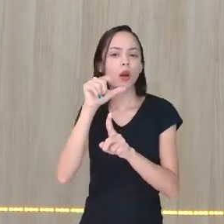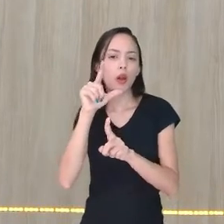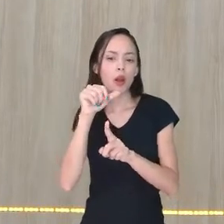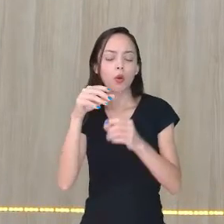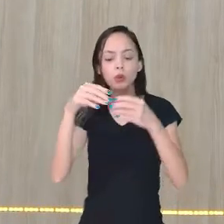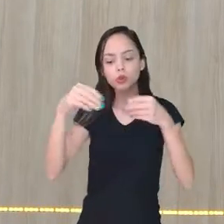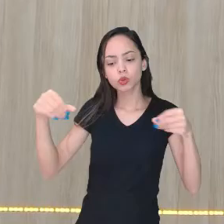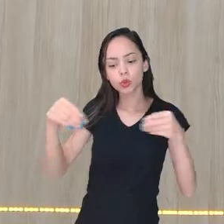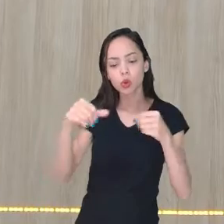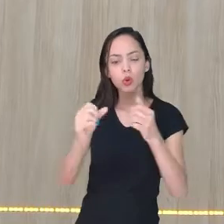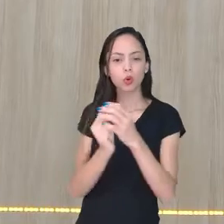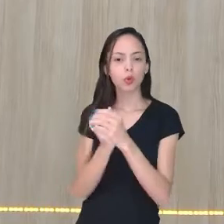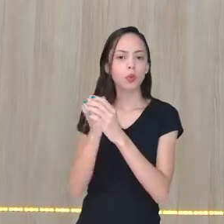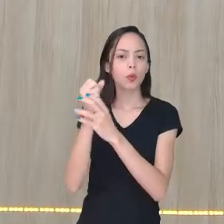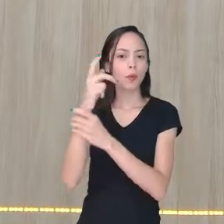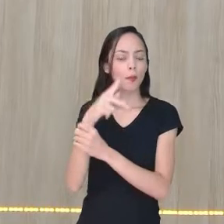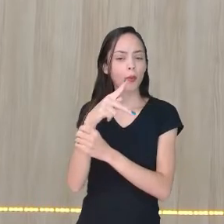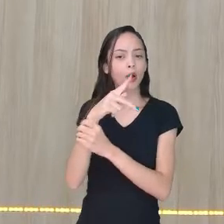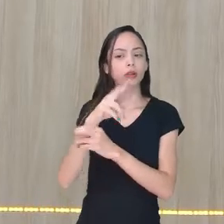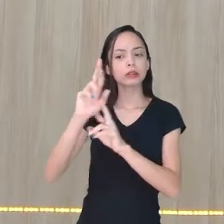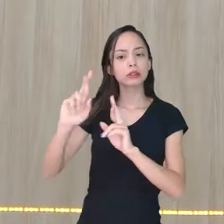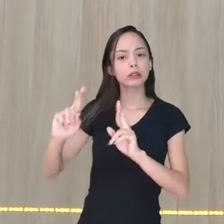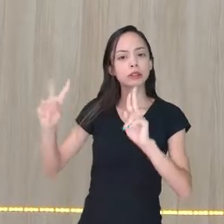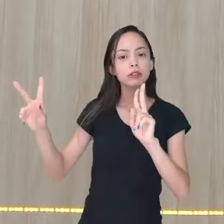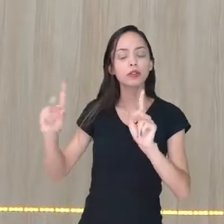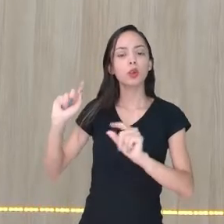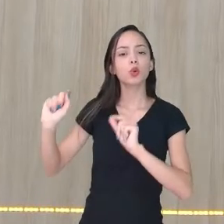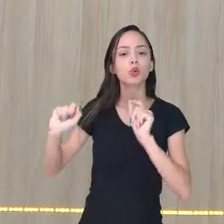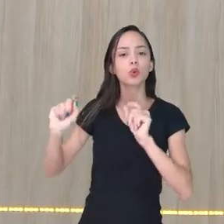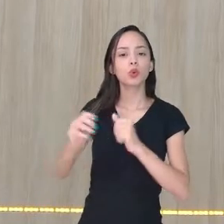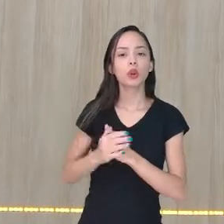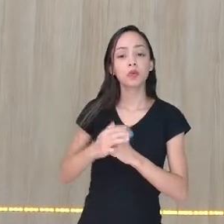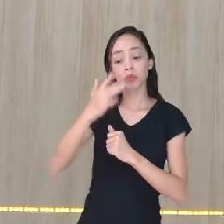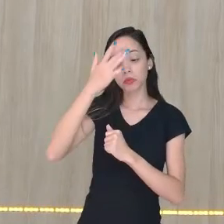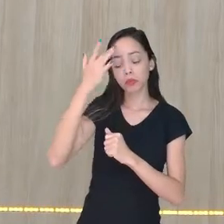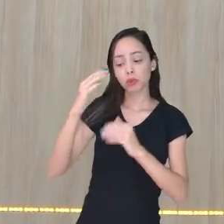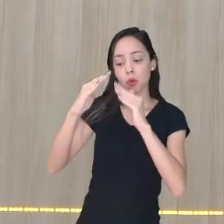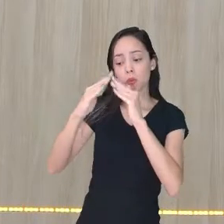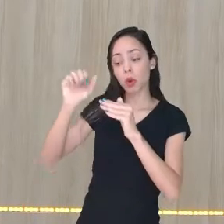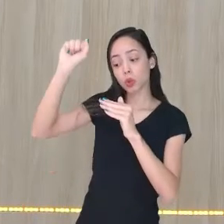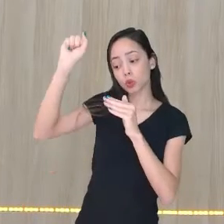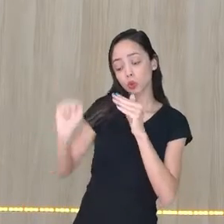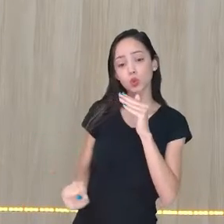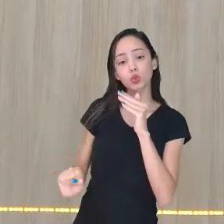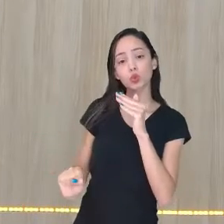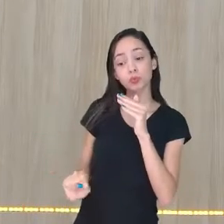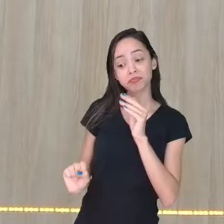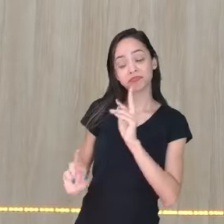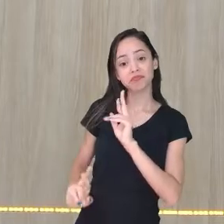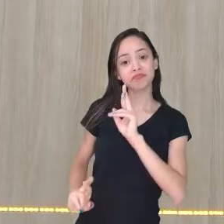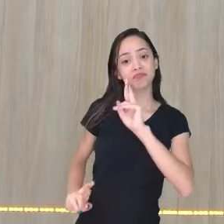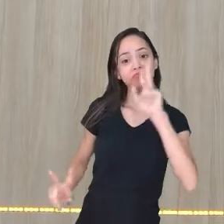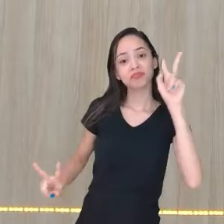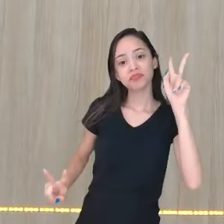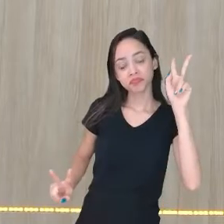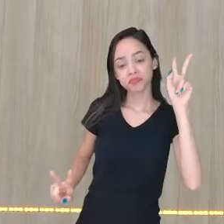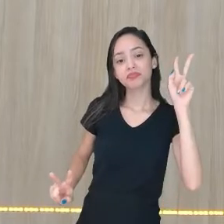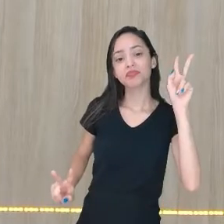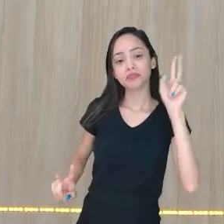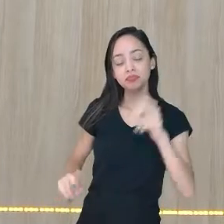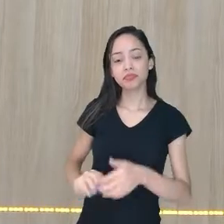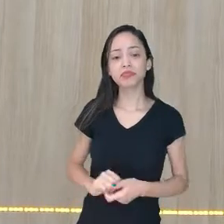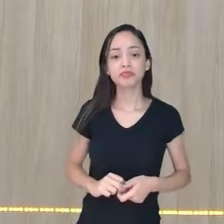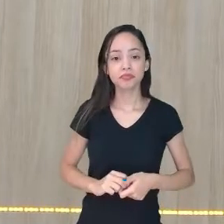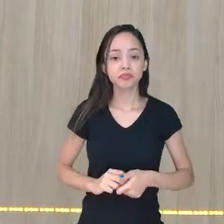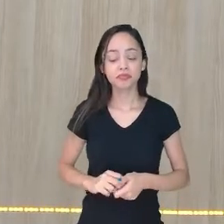solo, de plantas bem diferente de quem mora, por exemplo, lá no sul do país, que é uma região já que tem um ecossistema, um